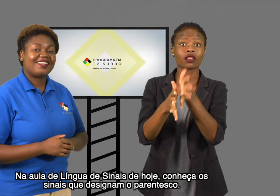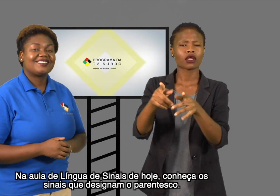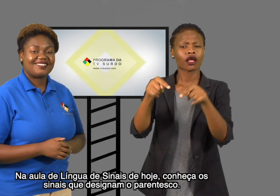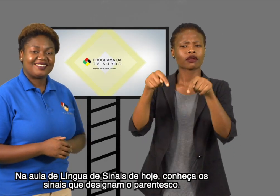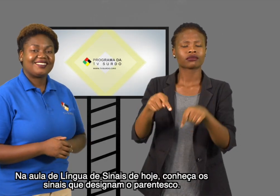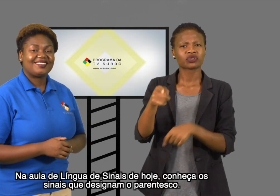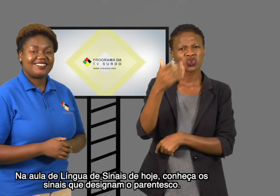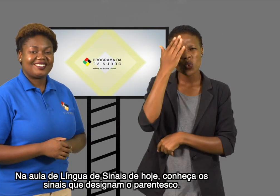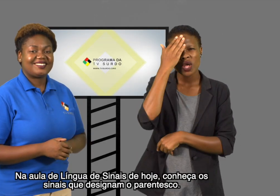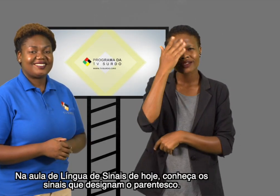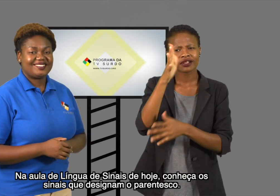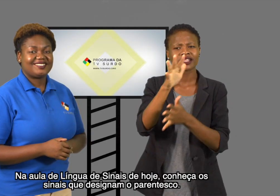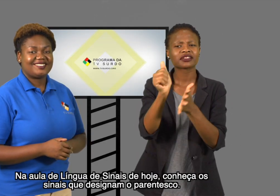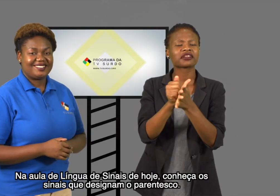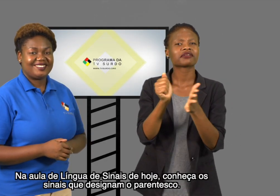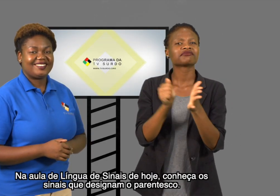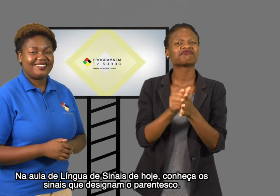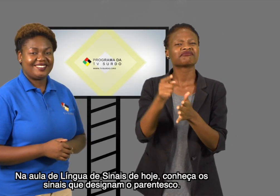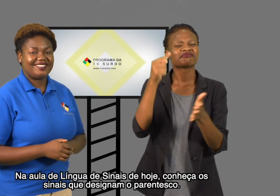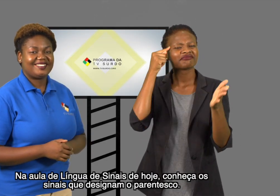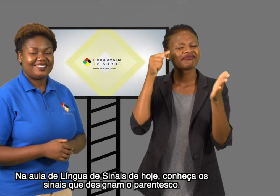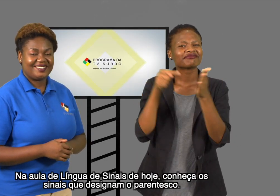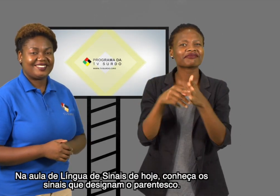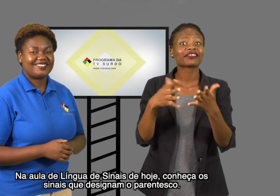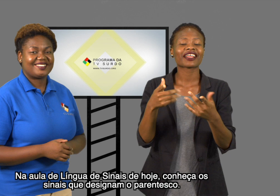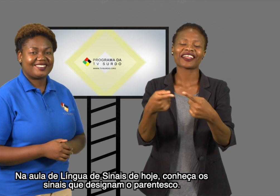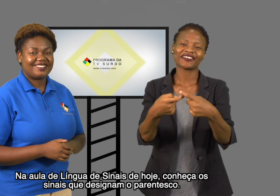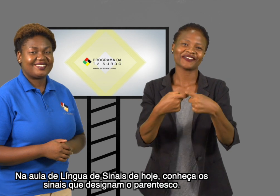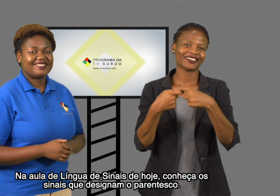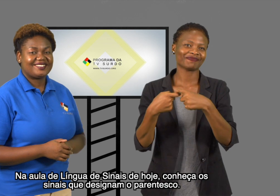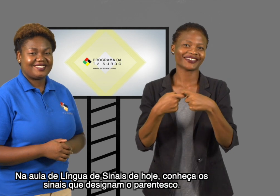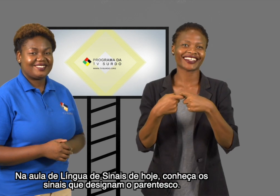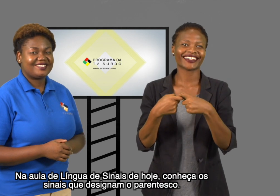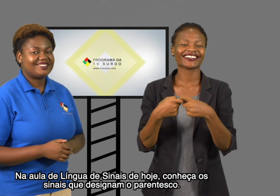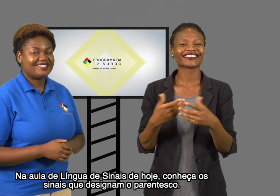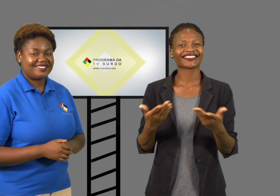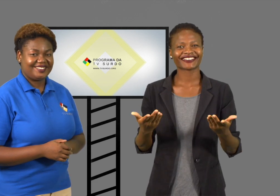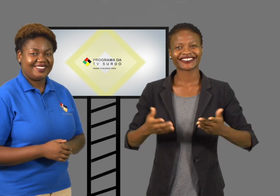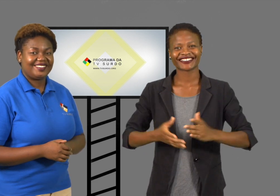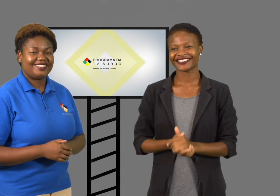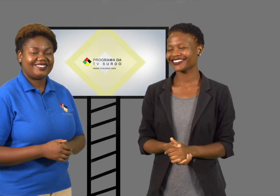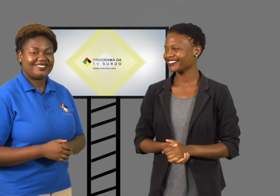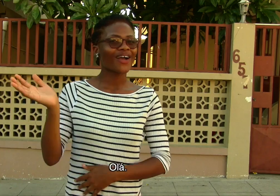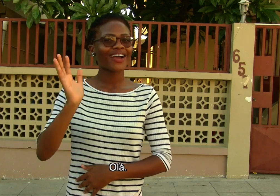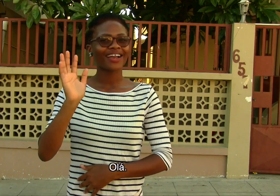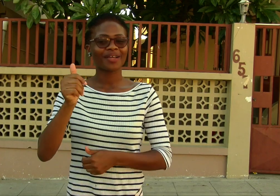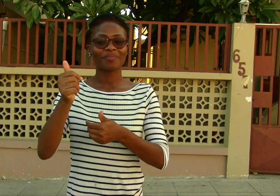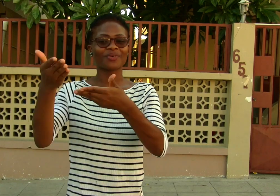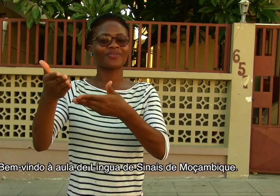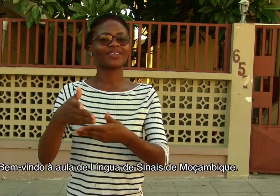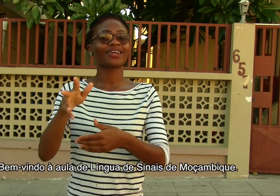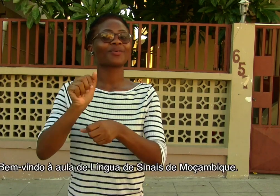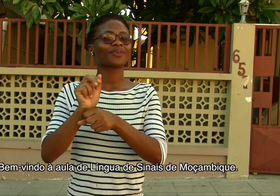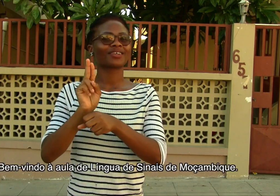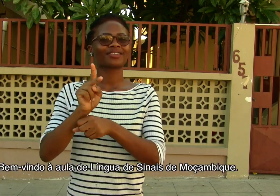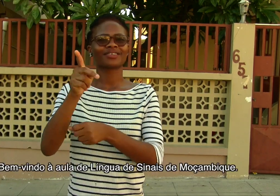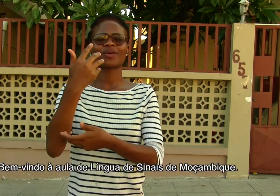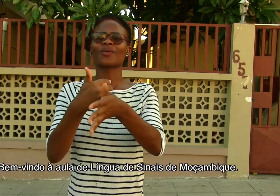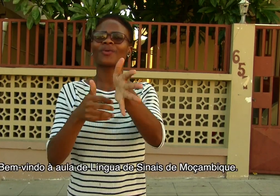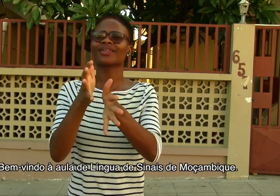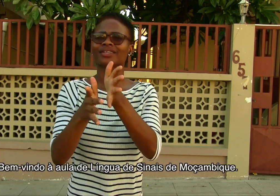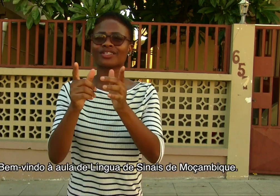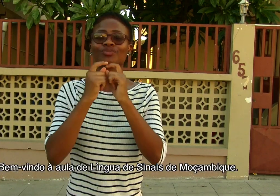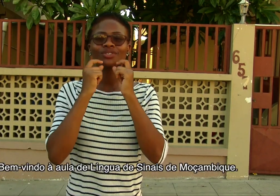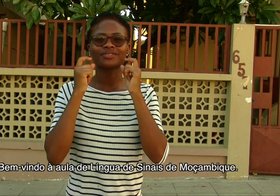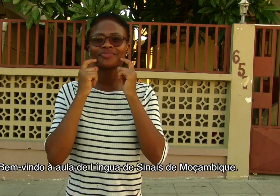Na aula de língua de sinais de hoje, conhece os sinais que designam o parentesco. Olá, bem-vindo à língua